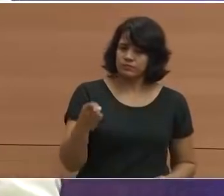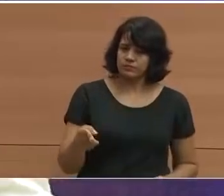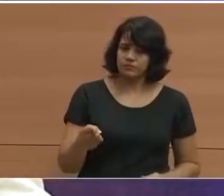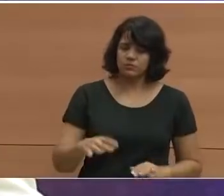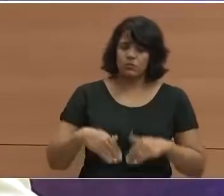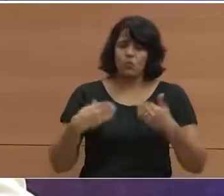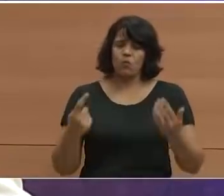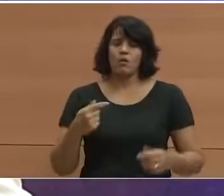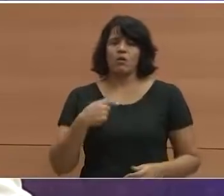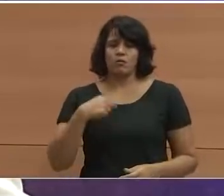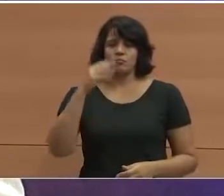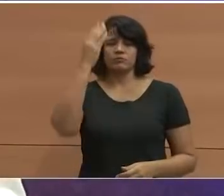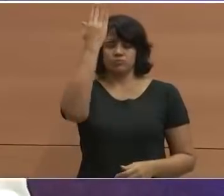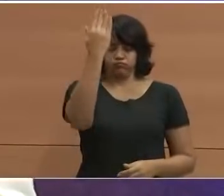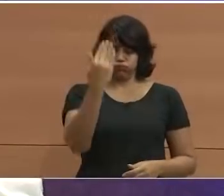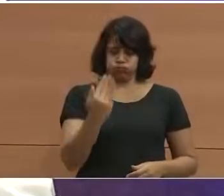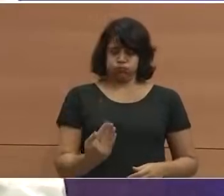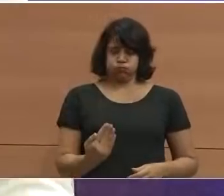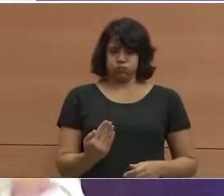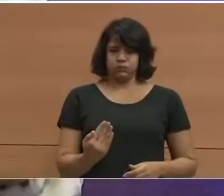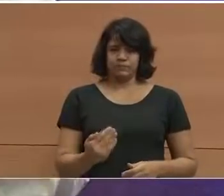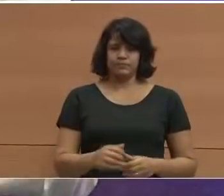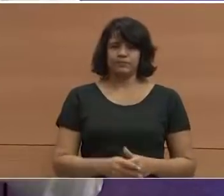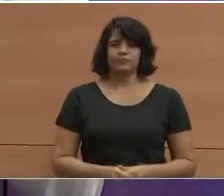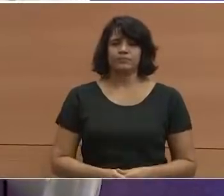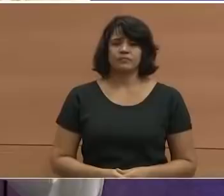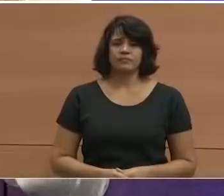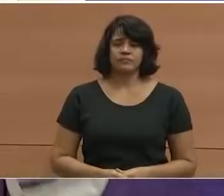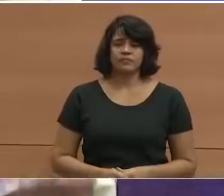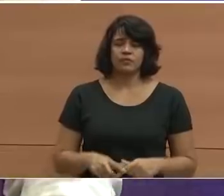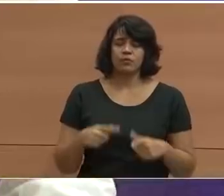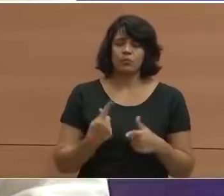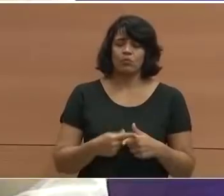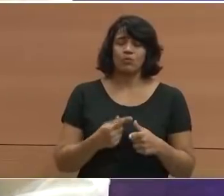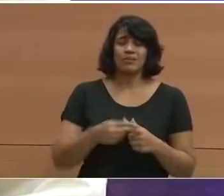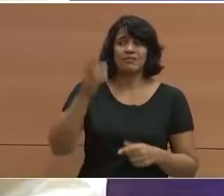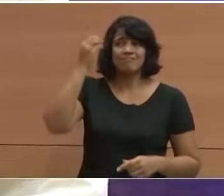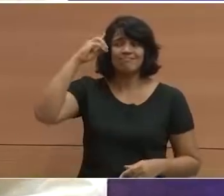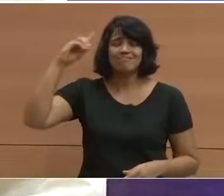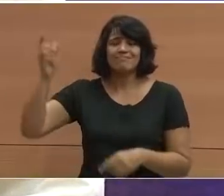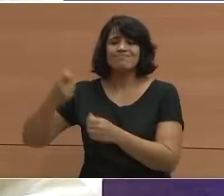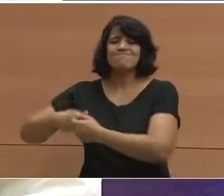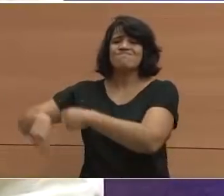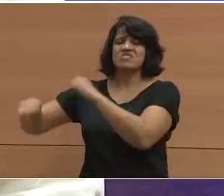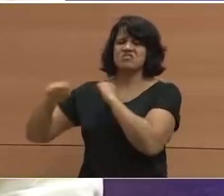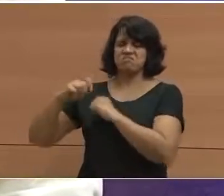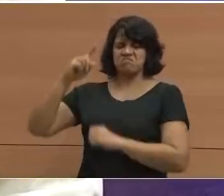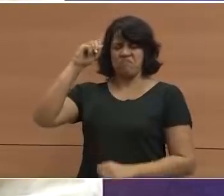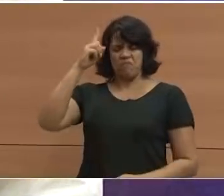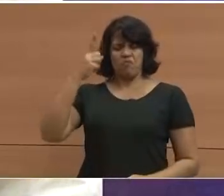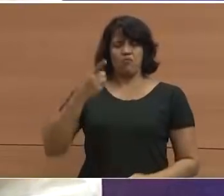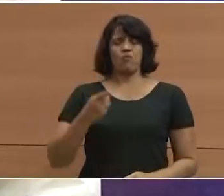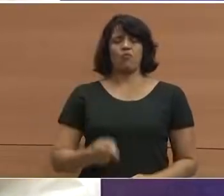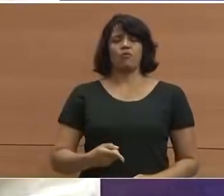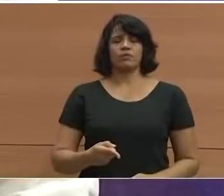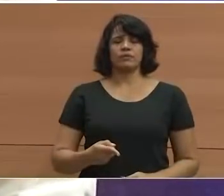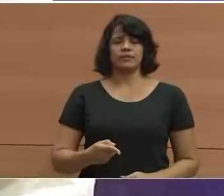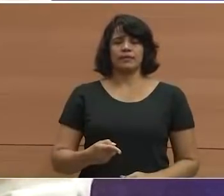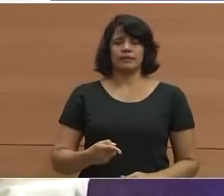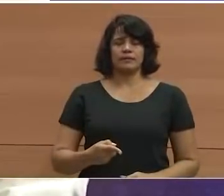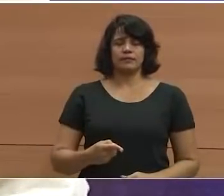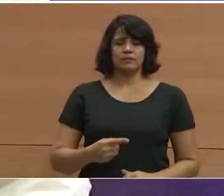a autoridade que o Senhor me conferiu para edificação e não